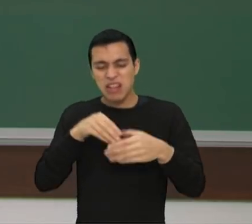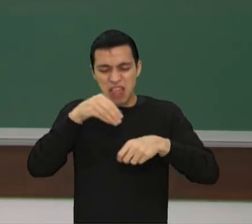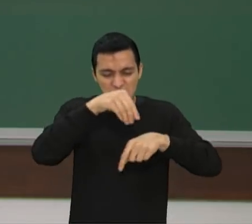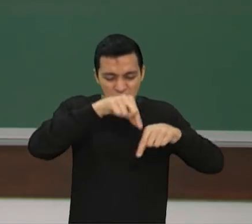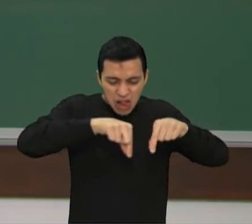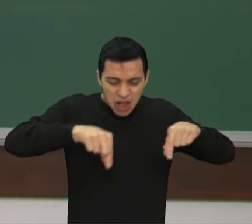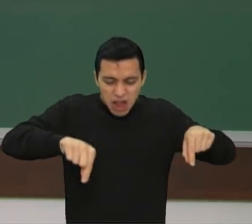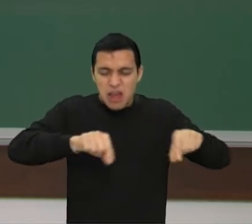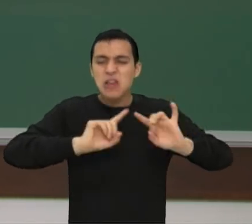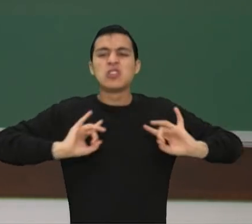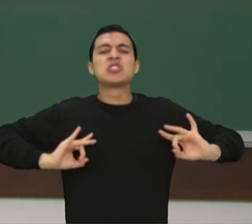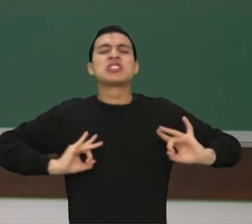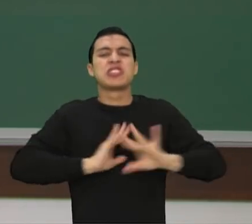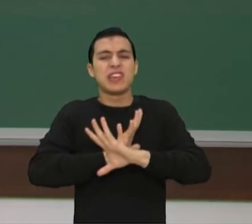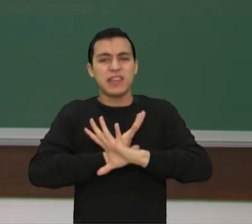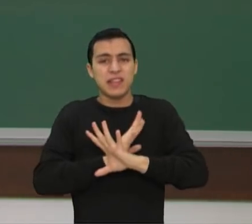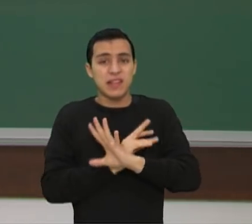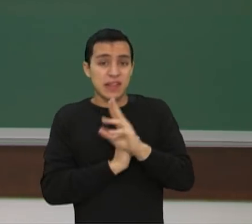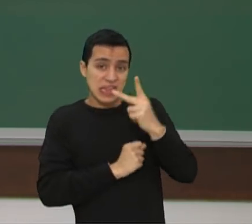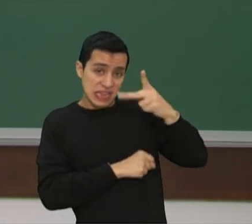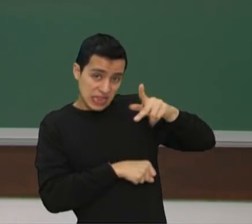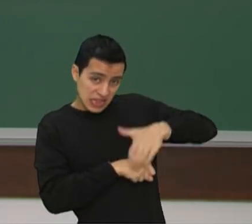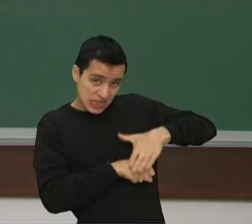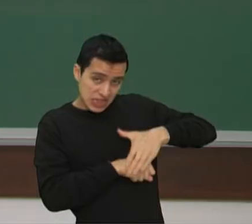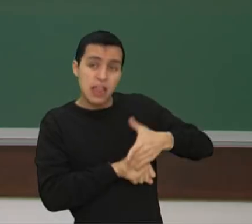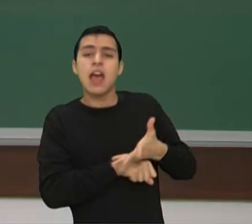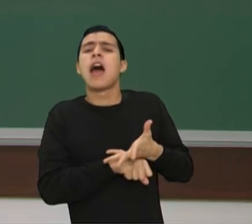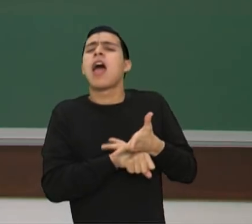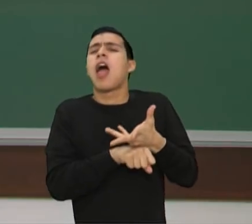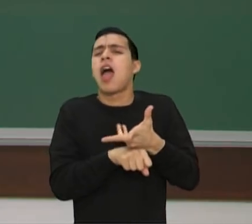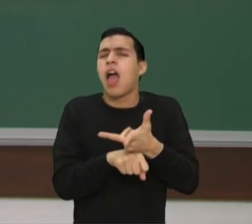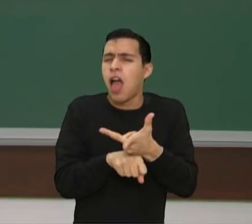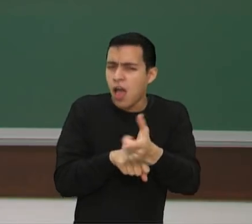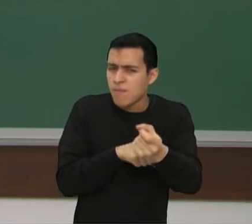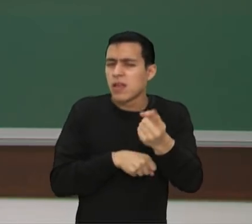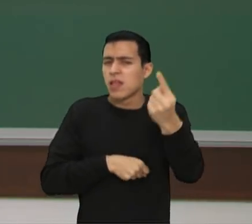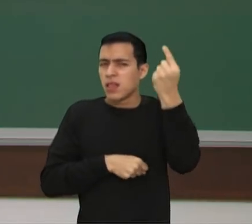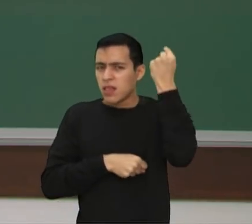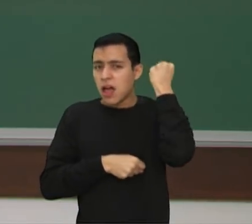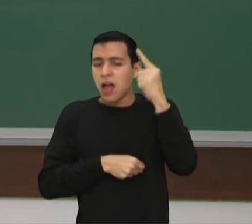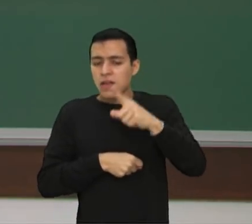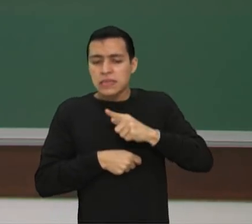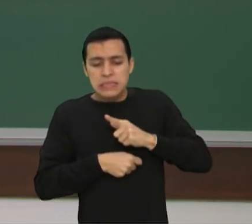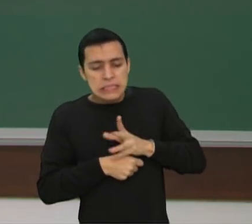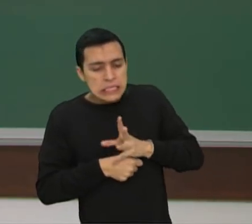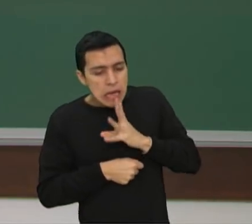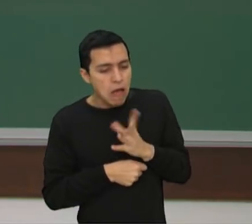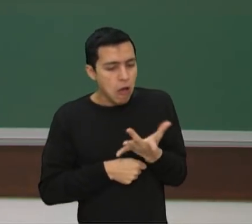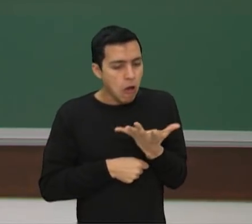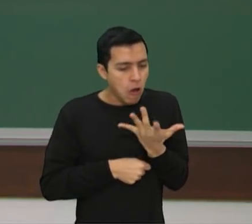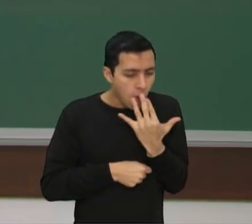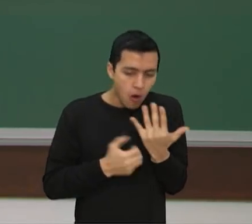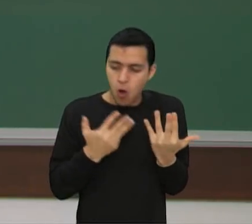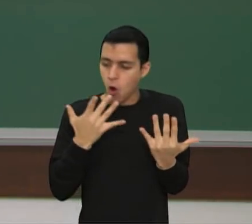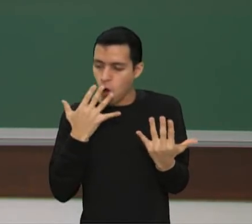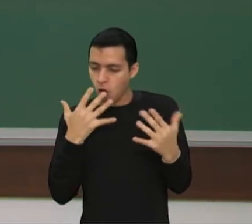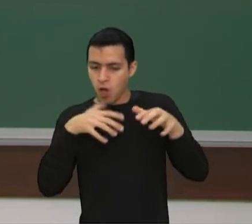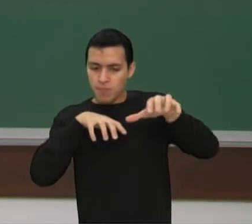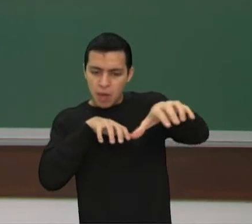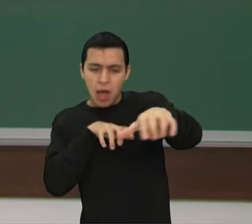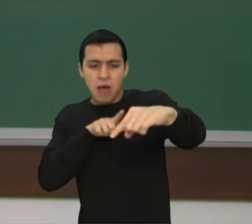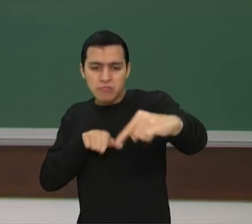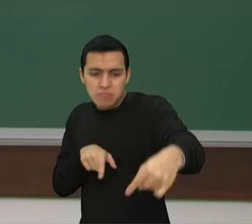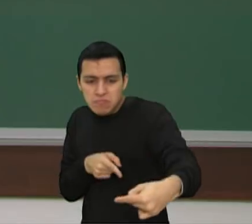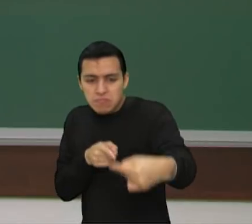serem jogadas. Então, eles tinham essa habilidade, eles já tinham essa consciência de fazer diferenciação de cor, de um